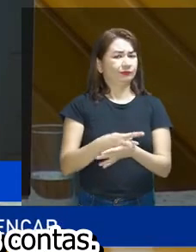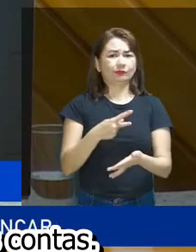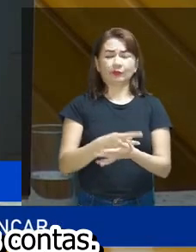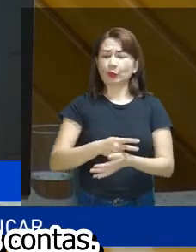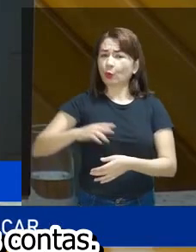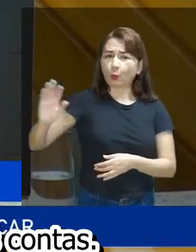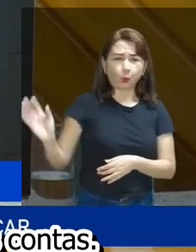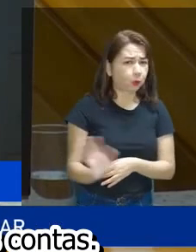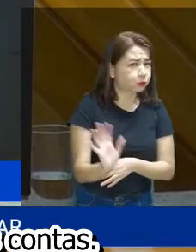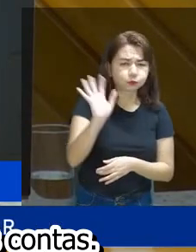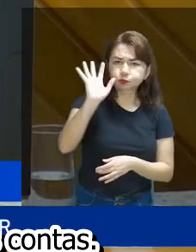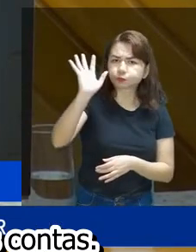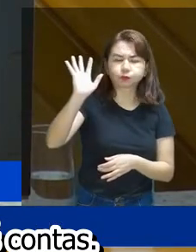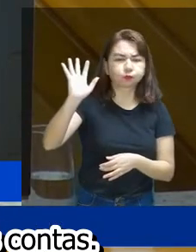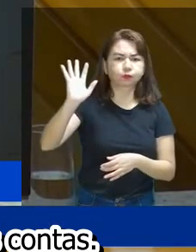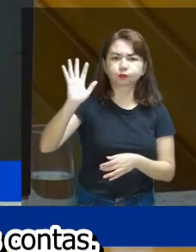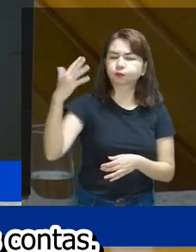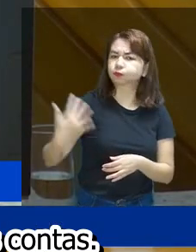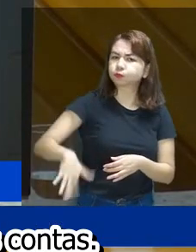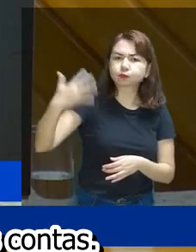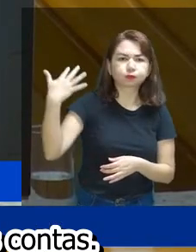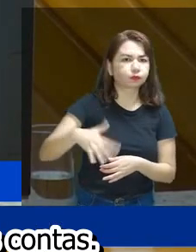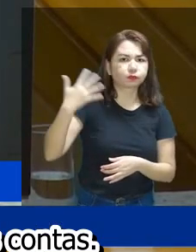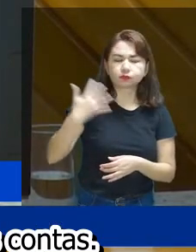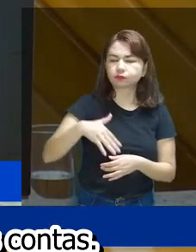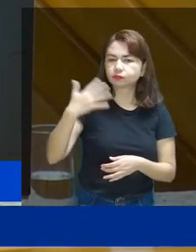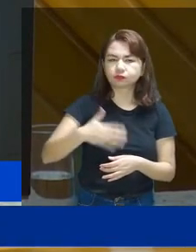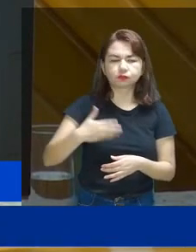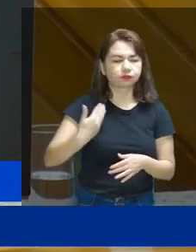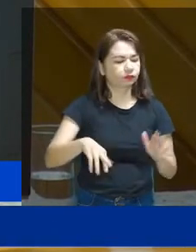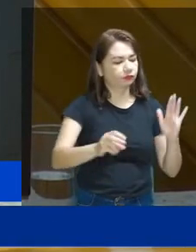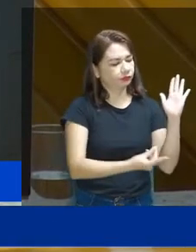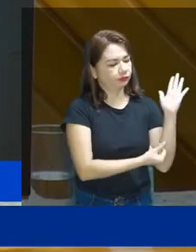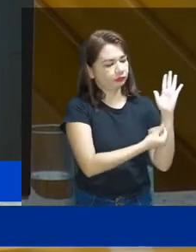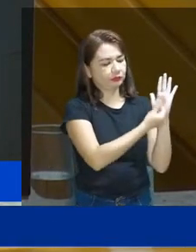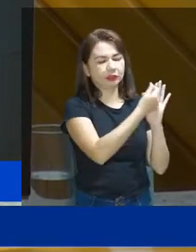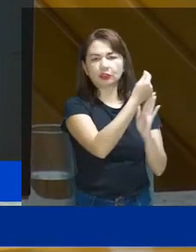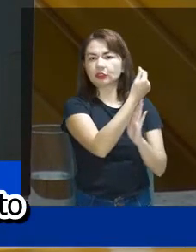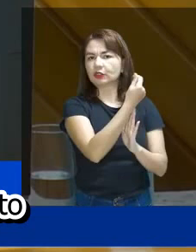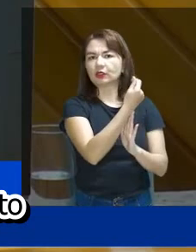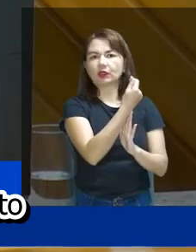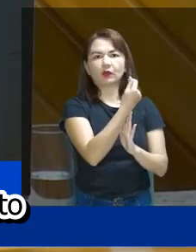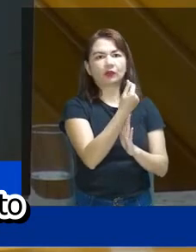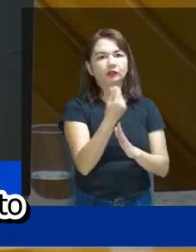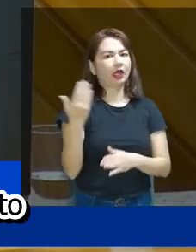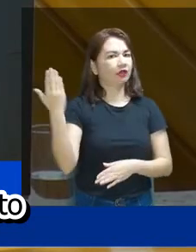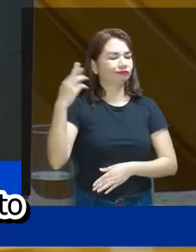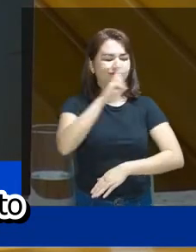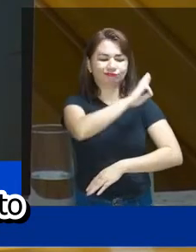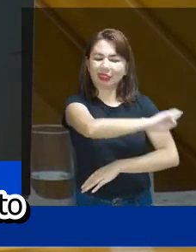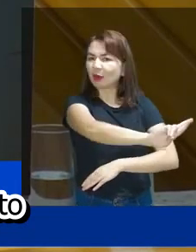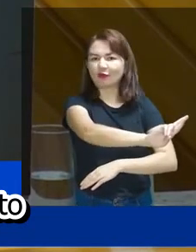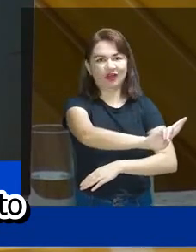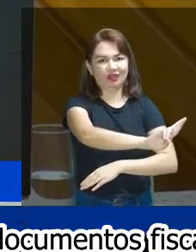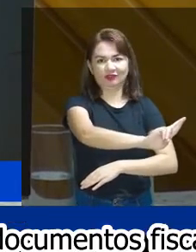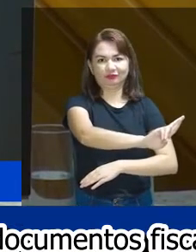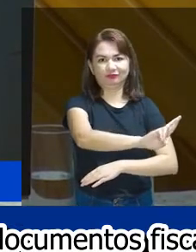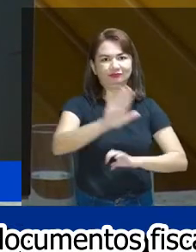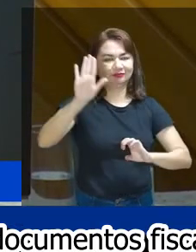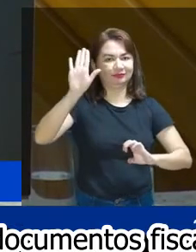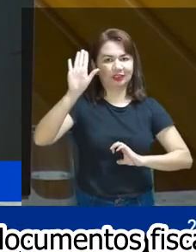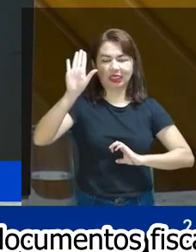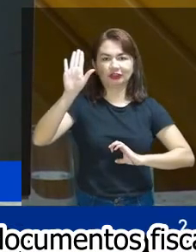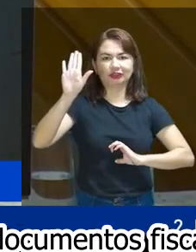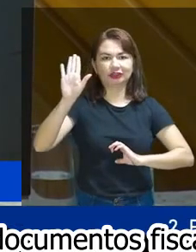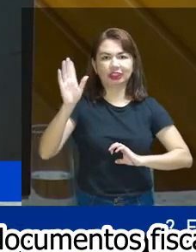que enseja a desaprovação das contas. Eleições 2022, prestação de contas, candidato,